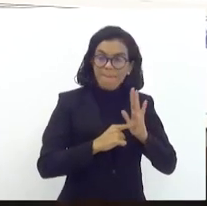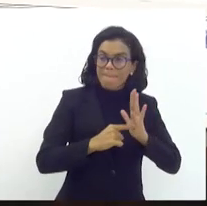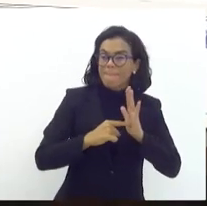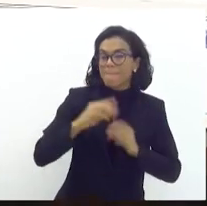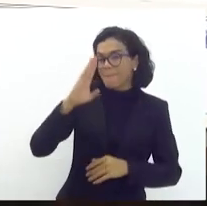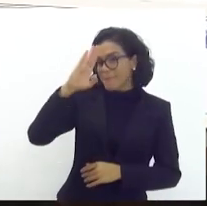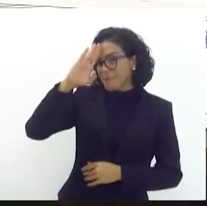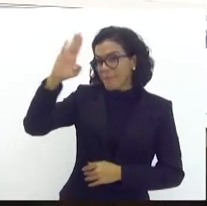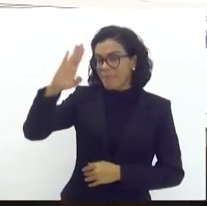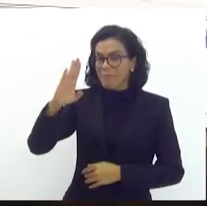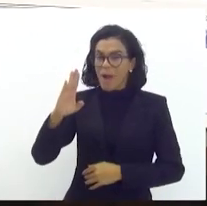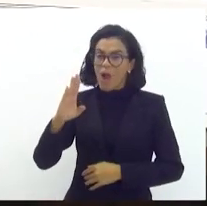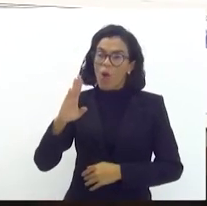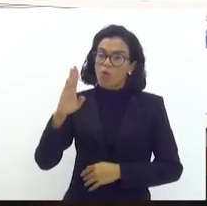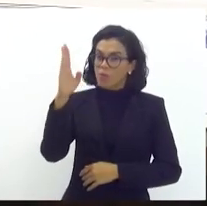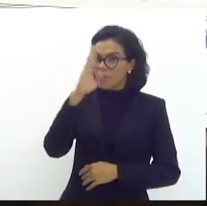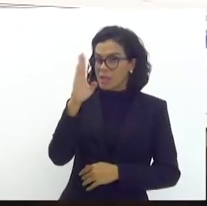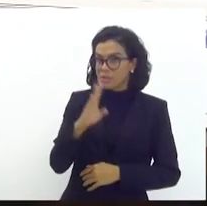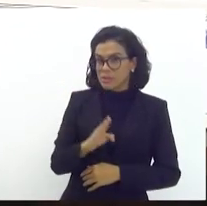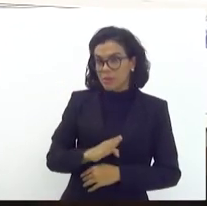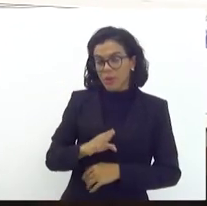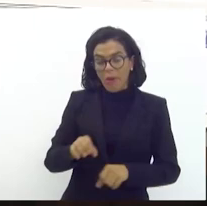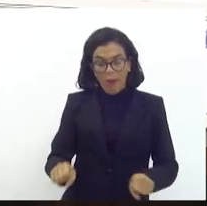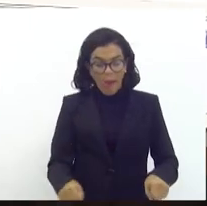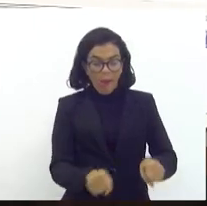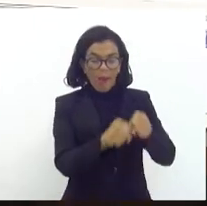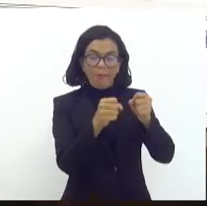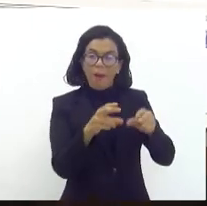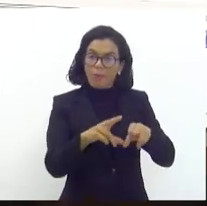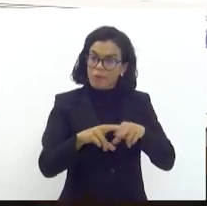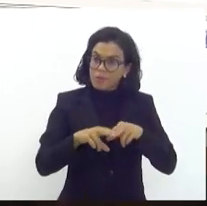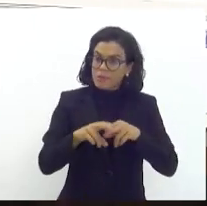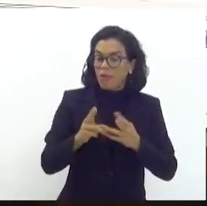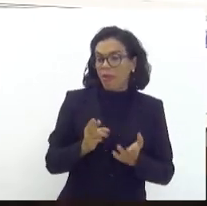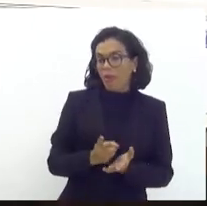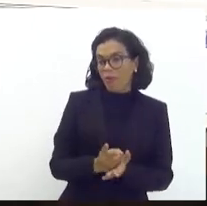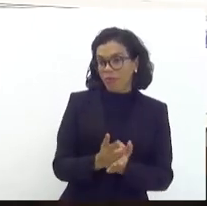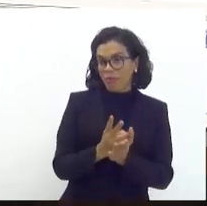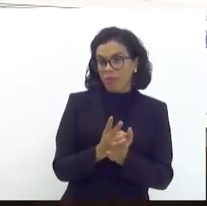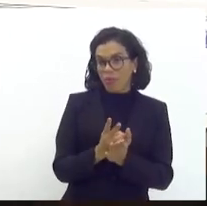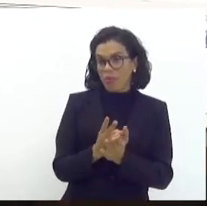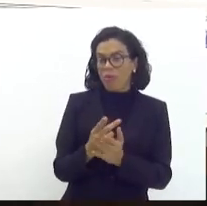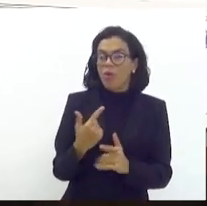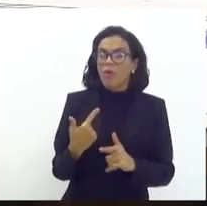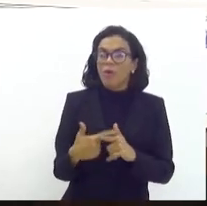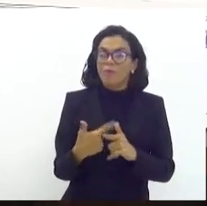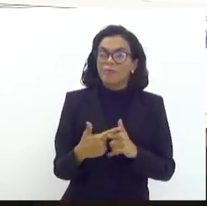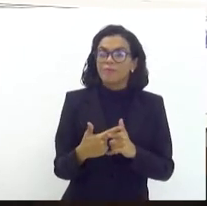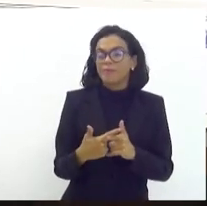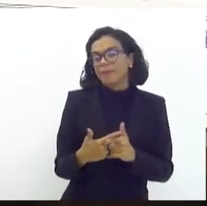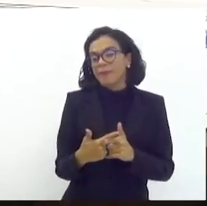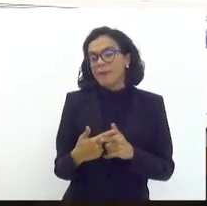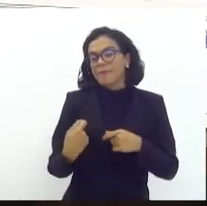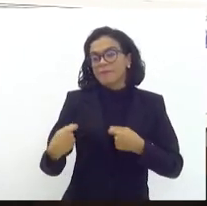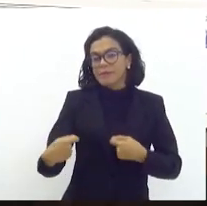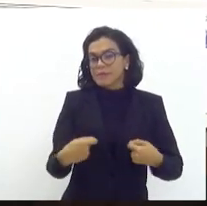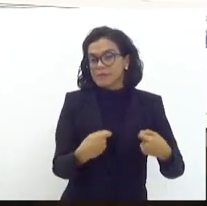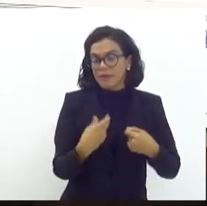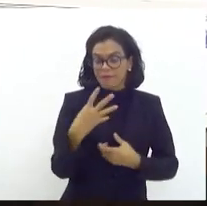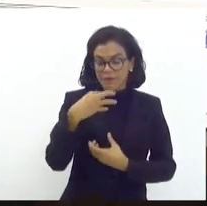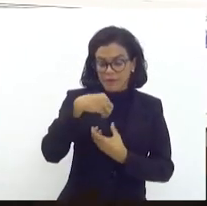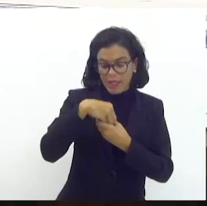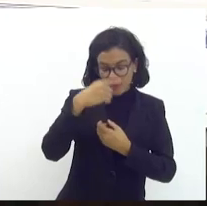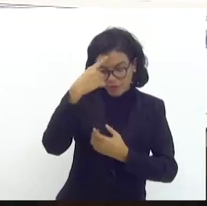negócios no Brasil então acabar com ele seria um desastre por isso ele foi preservado que a Rigor você teria que ter dentro de uma